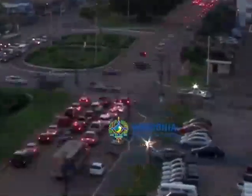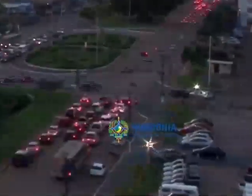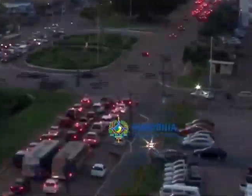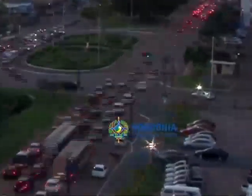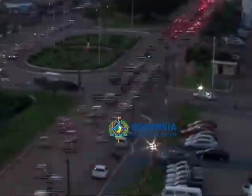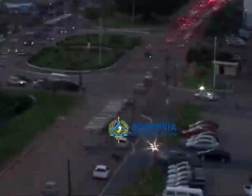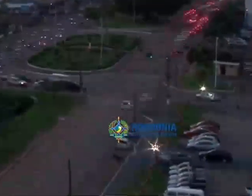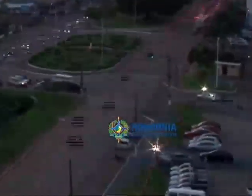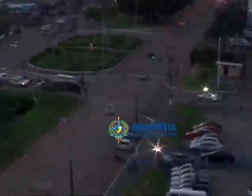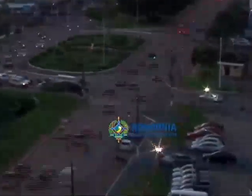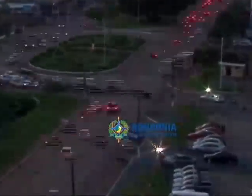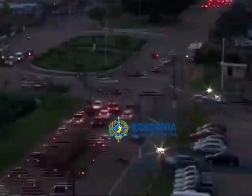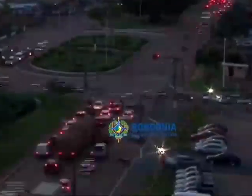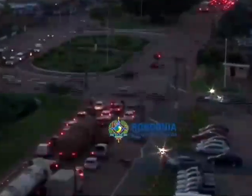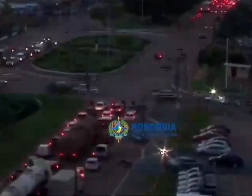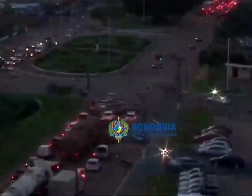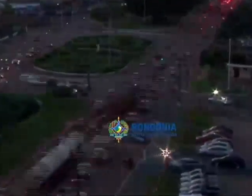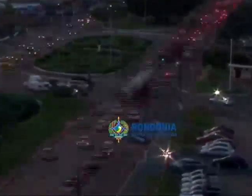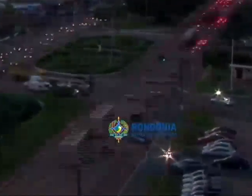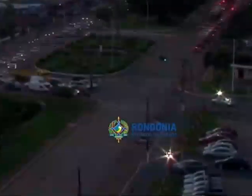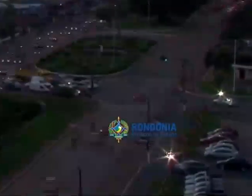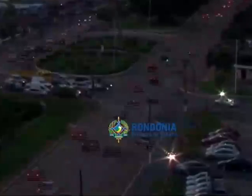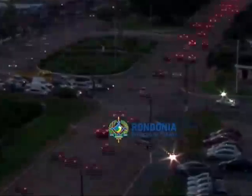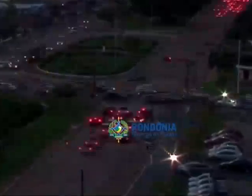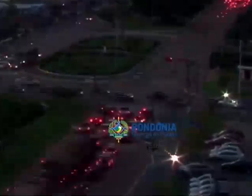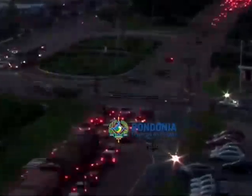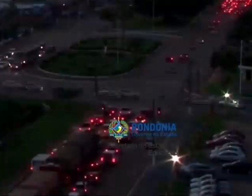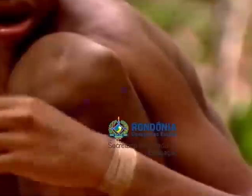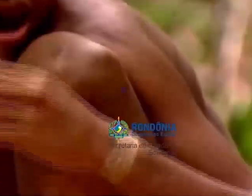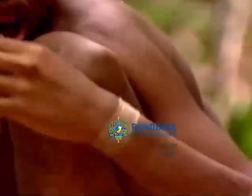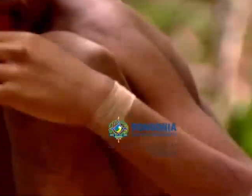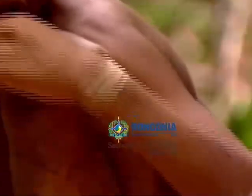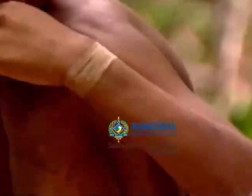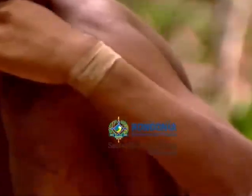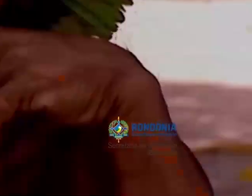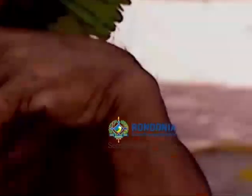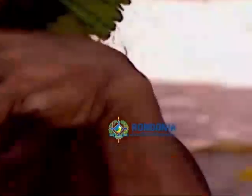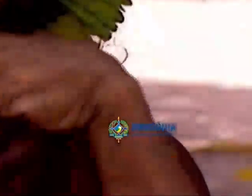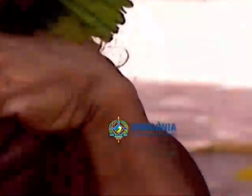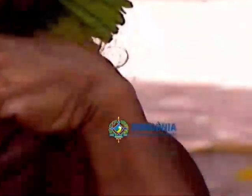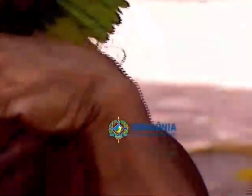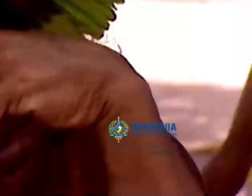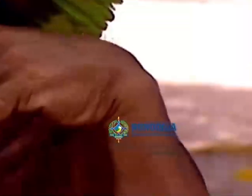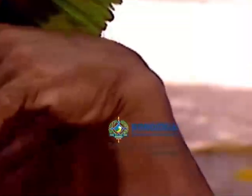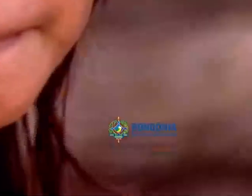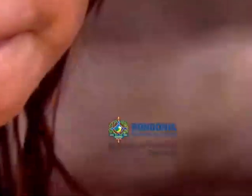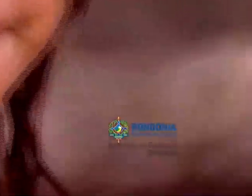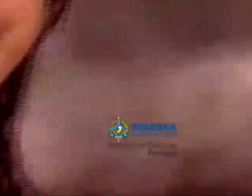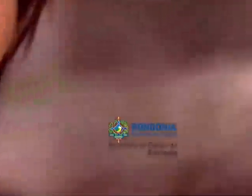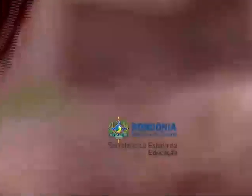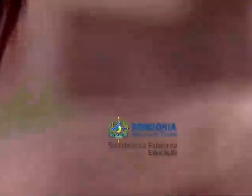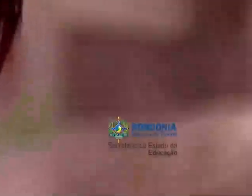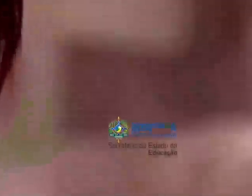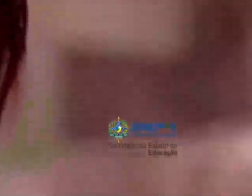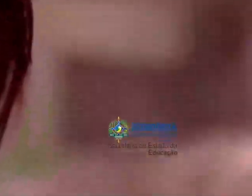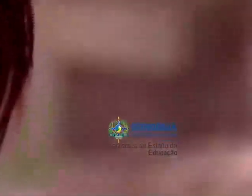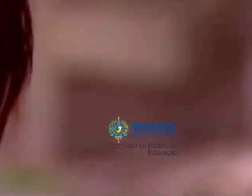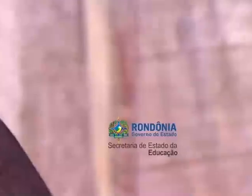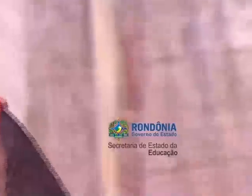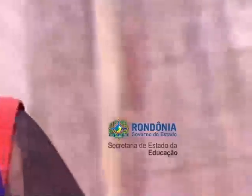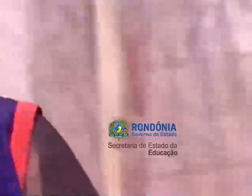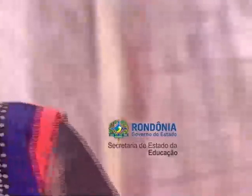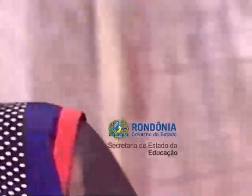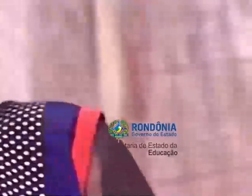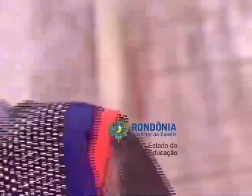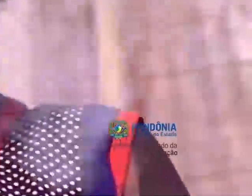a diversos contos e histórias com aspectos naturais. As influências marcantes da cultura indígena estão